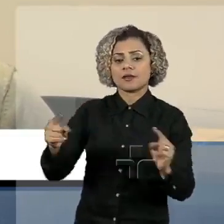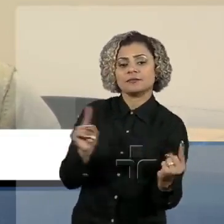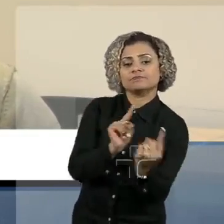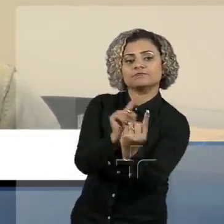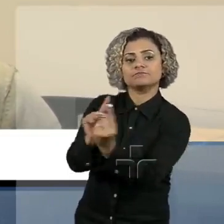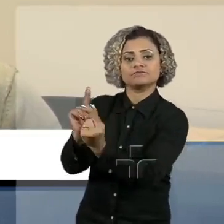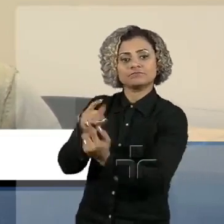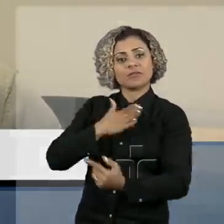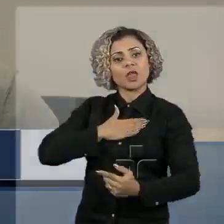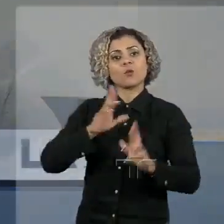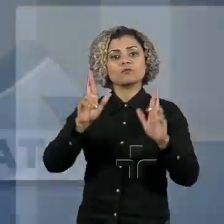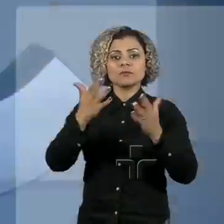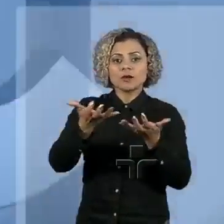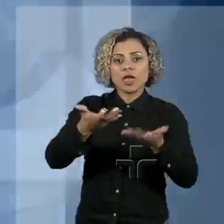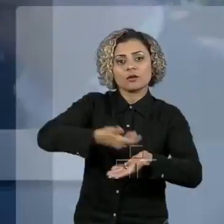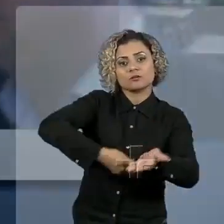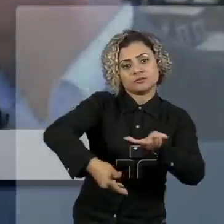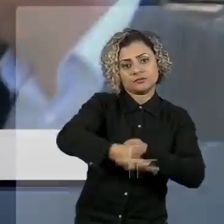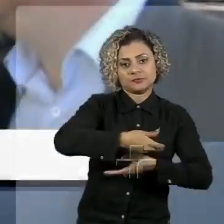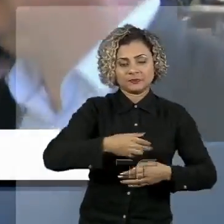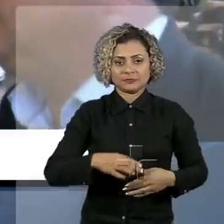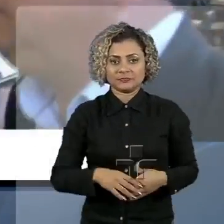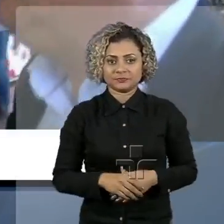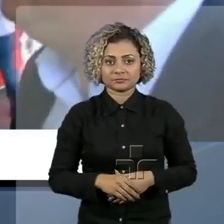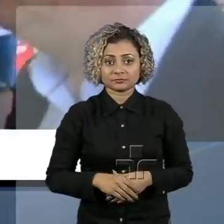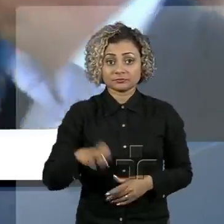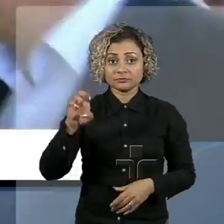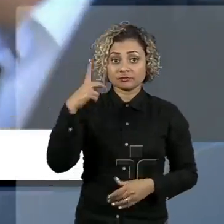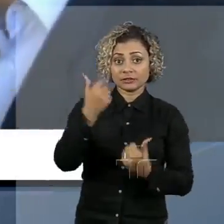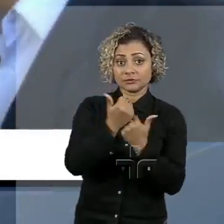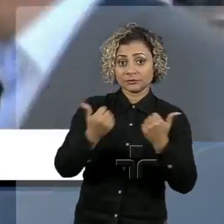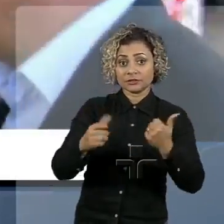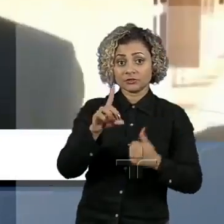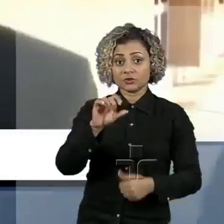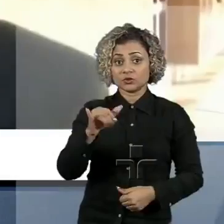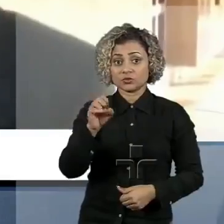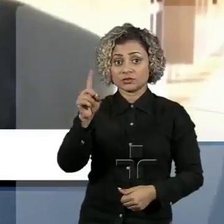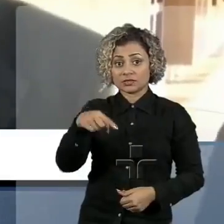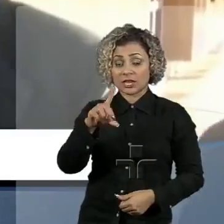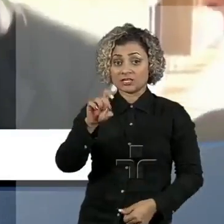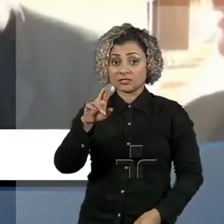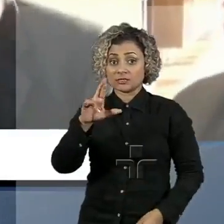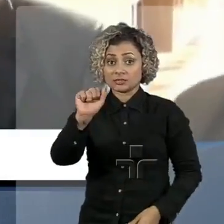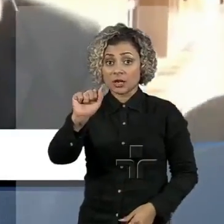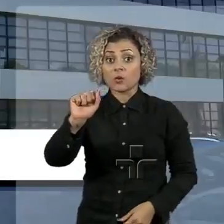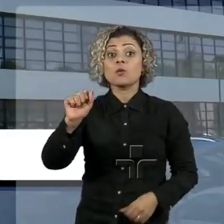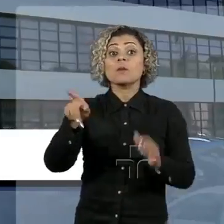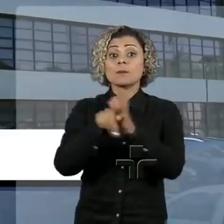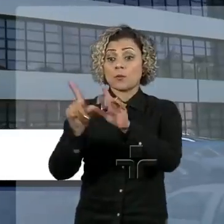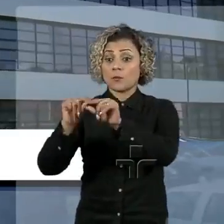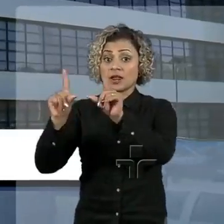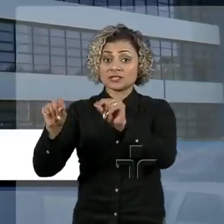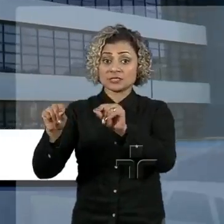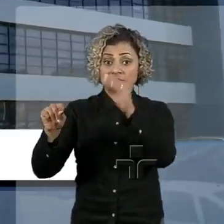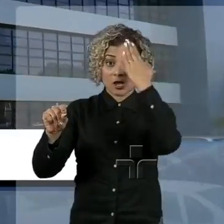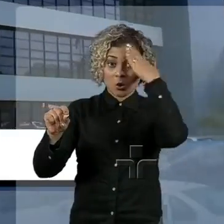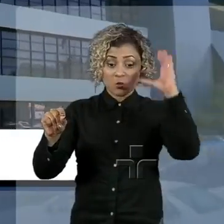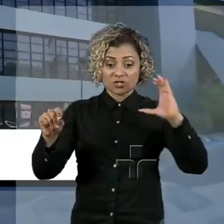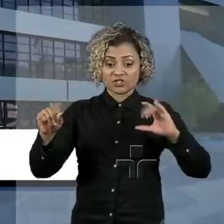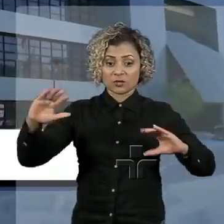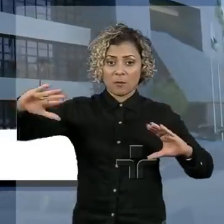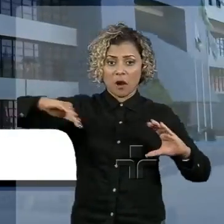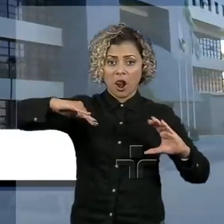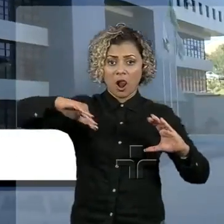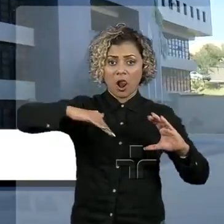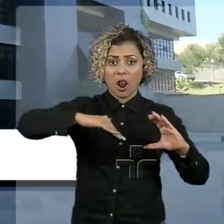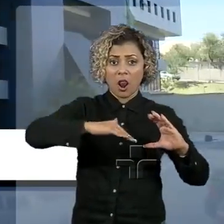quais você pretende lidar. Ex-ministro José Dirceu viaja de Brasília a Curitiba de carro